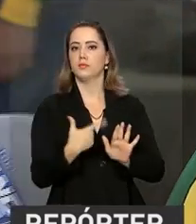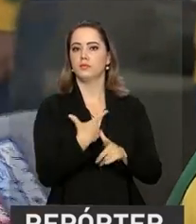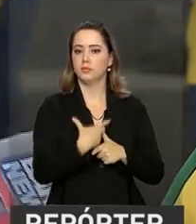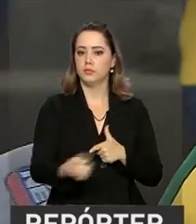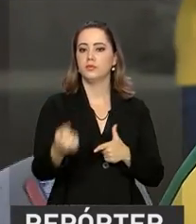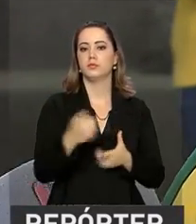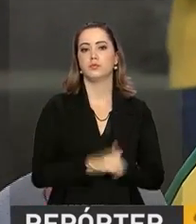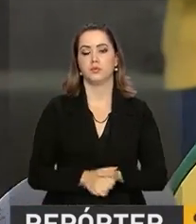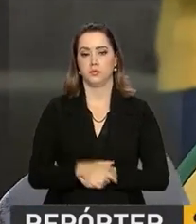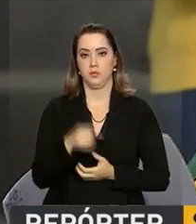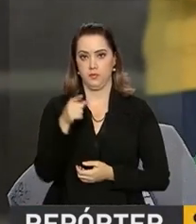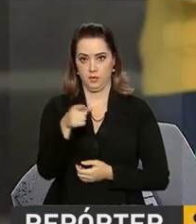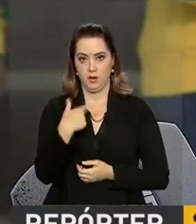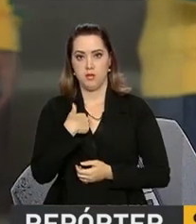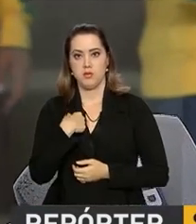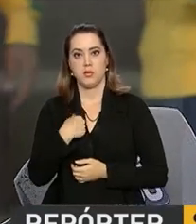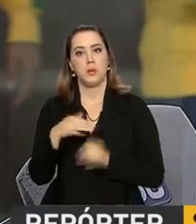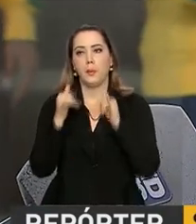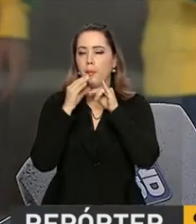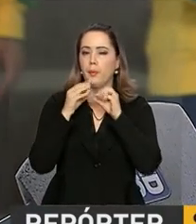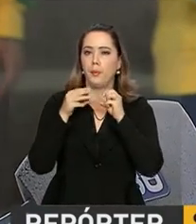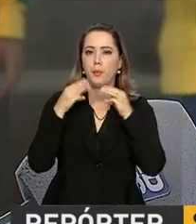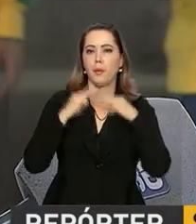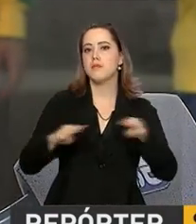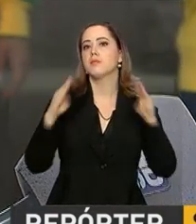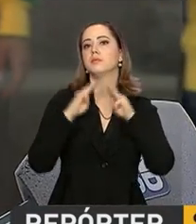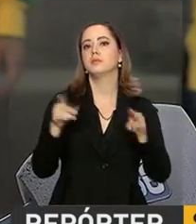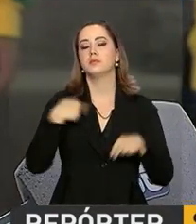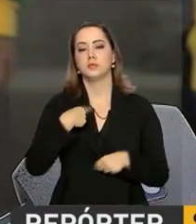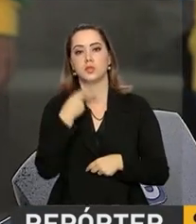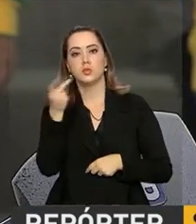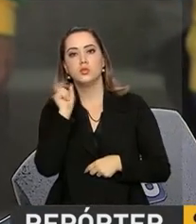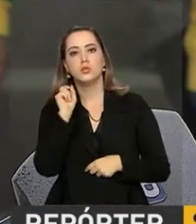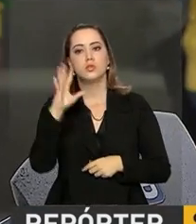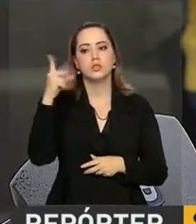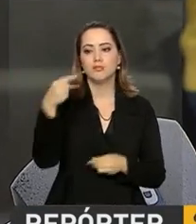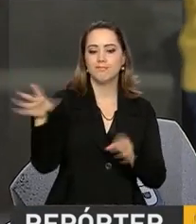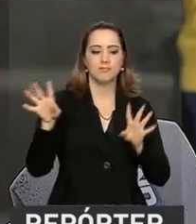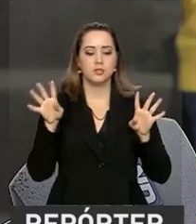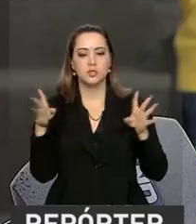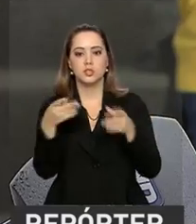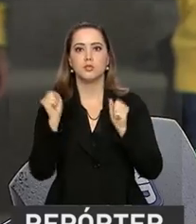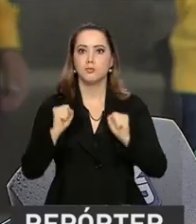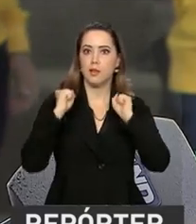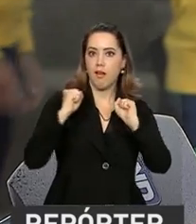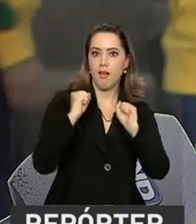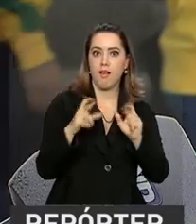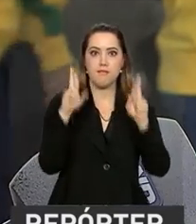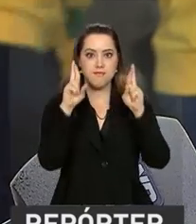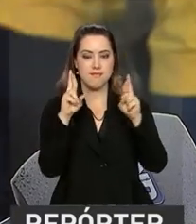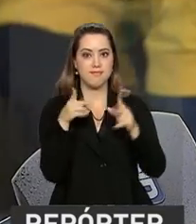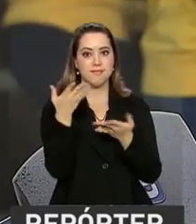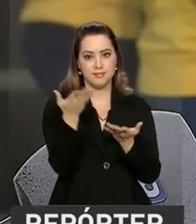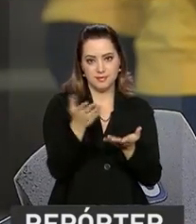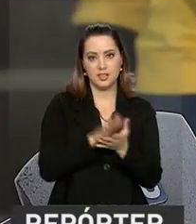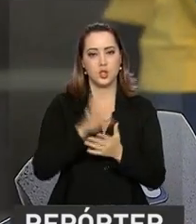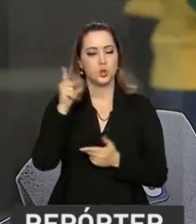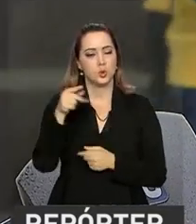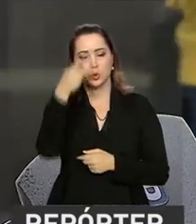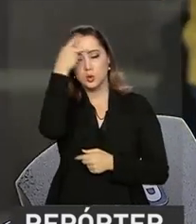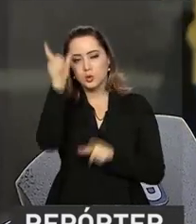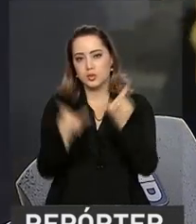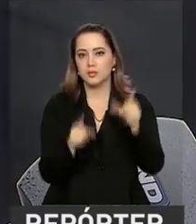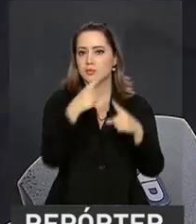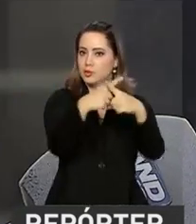A mensagem que eu deixo para todos é que todos estejam conosco, com todo o time Brasil, que esteja torcendo, vibrando para todos os atletas do Brasil,